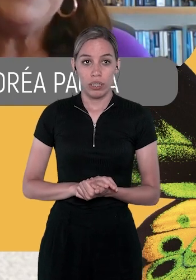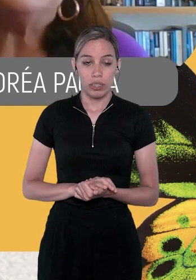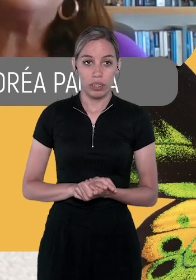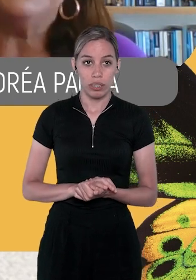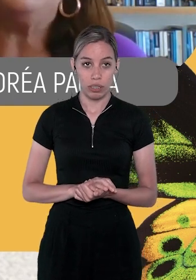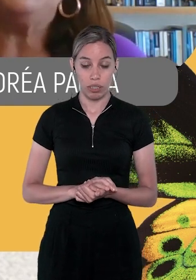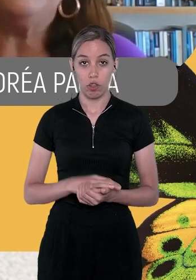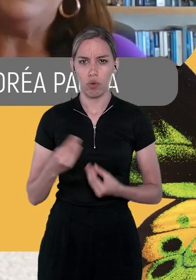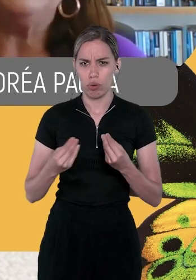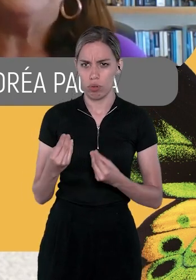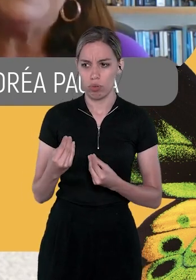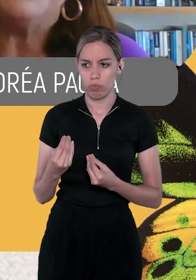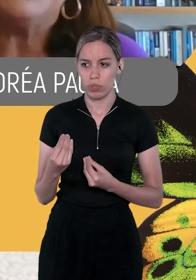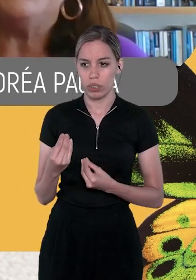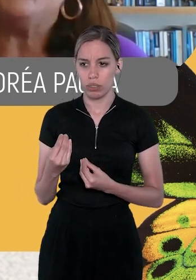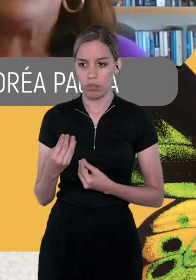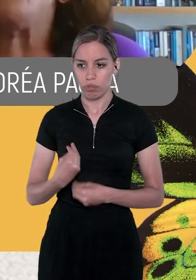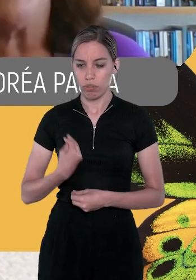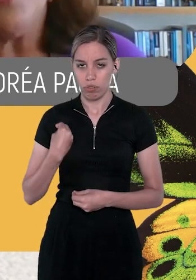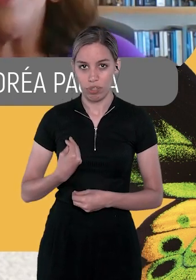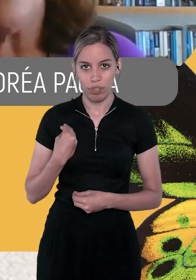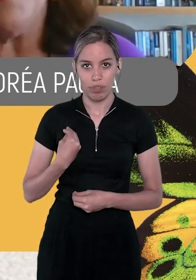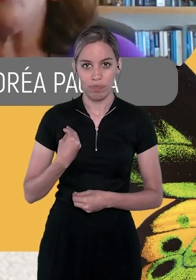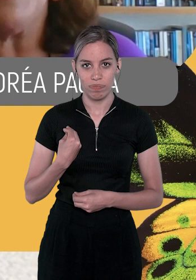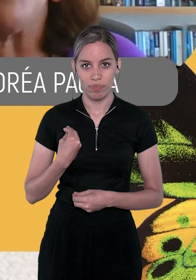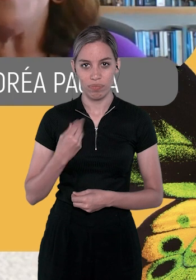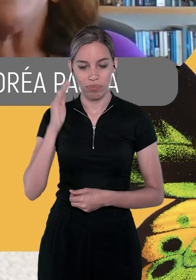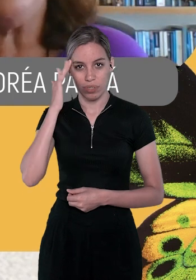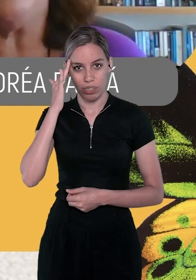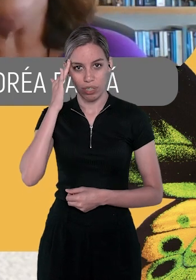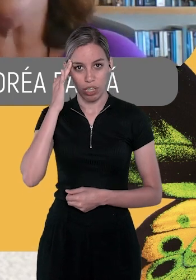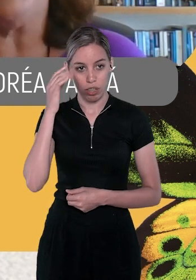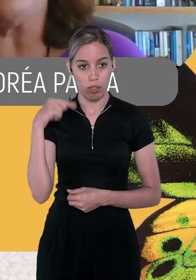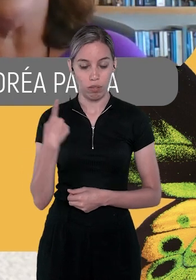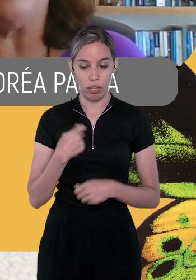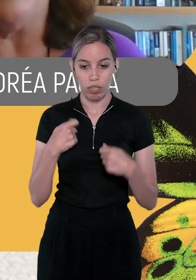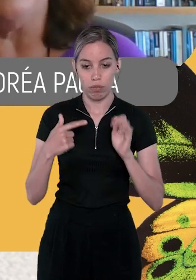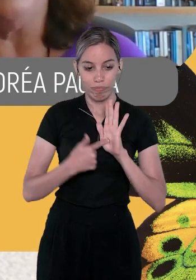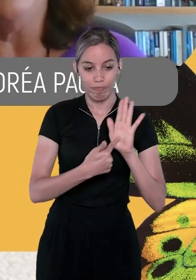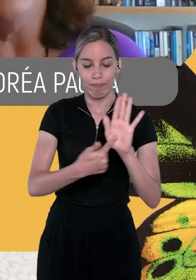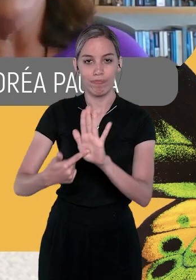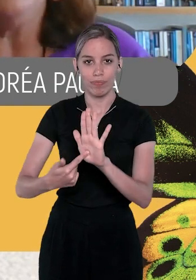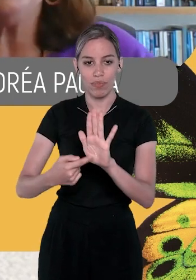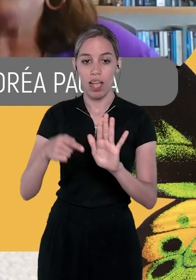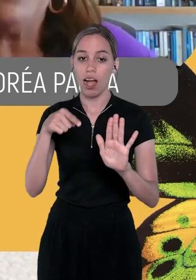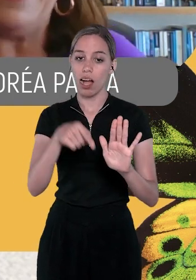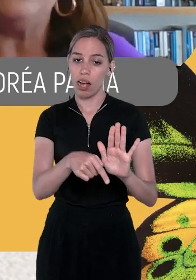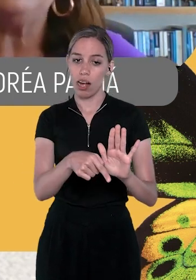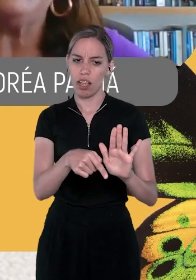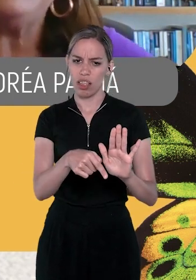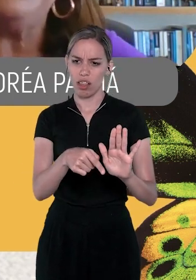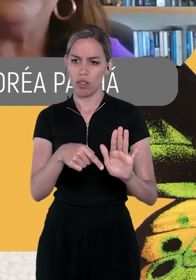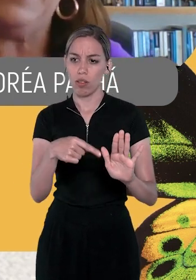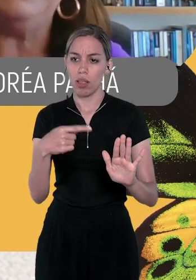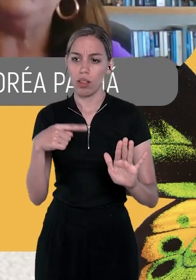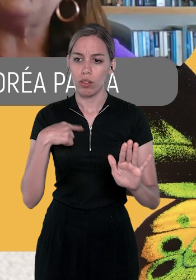também precisam ser legitimados, e precisam ser legitimados pela nossa voz, porque a gente precisa dizer isso para essa garotada, e não julgá-los